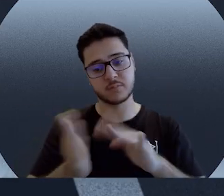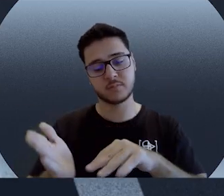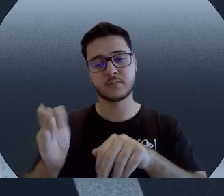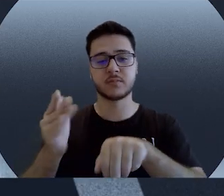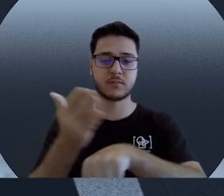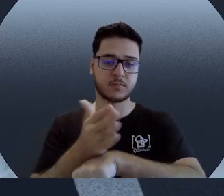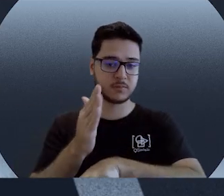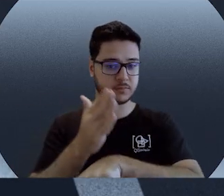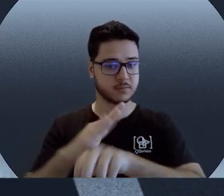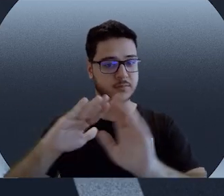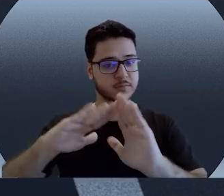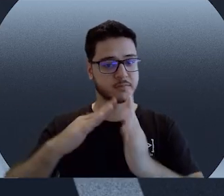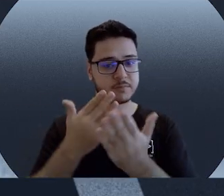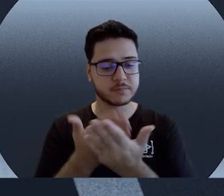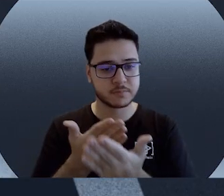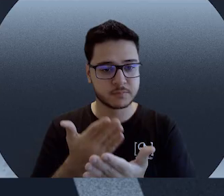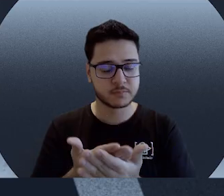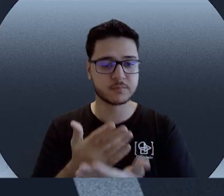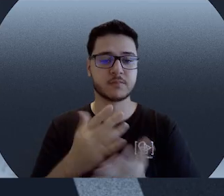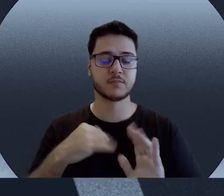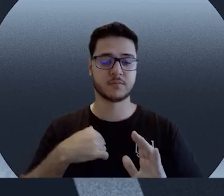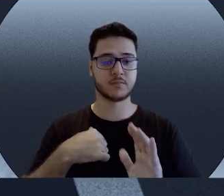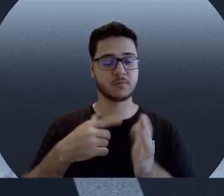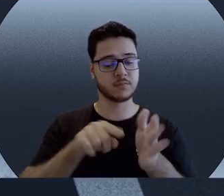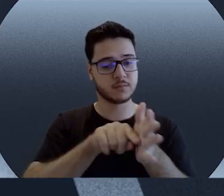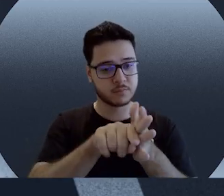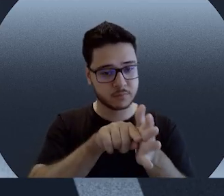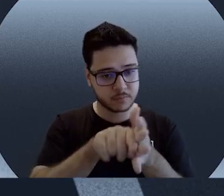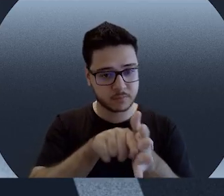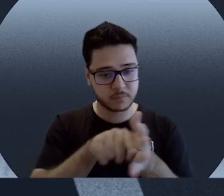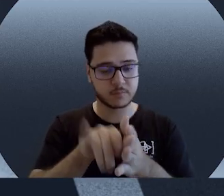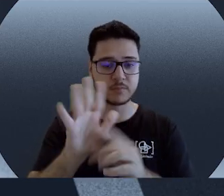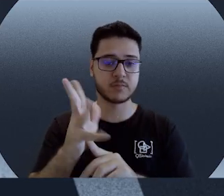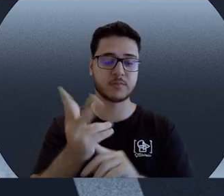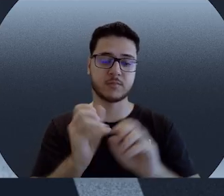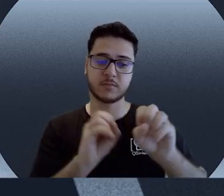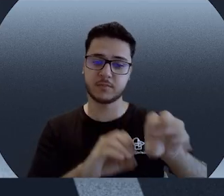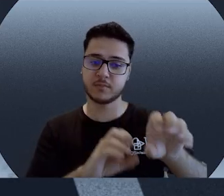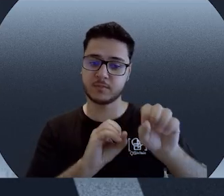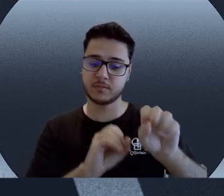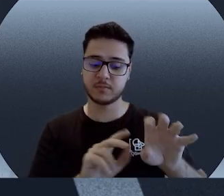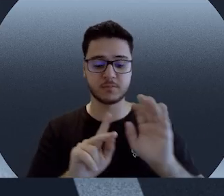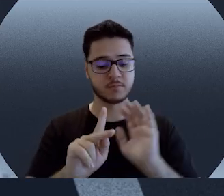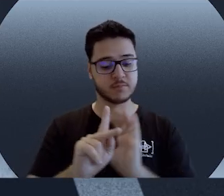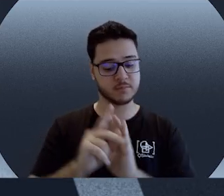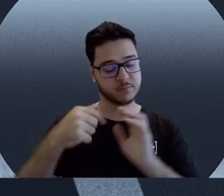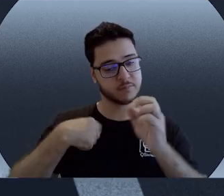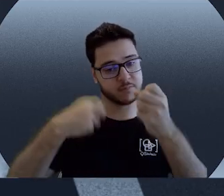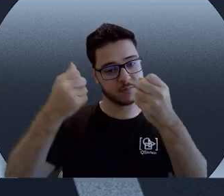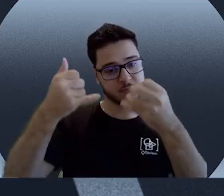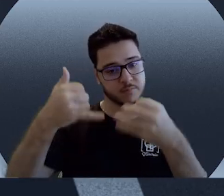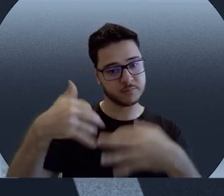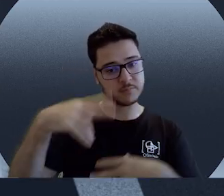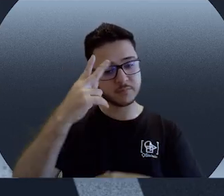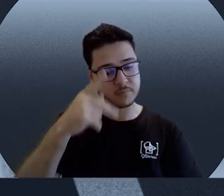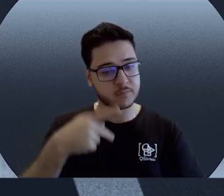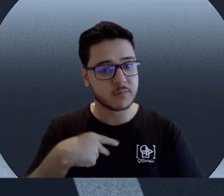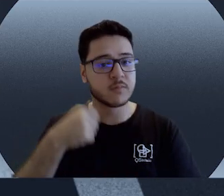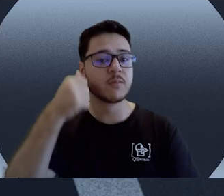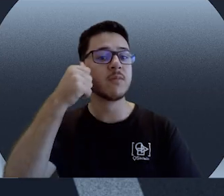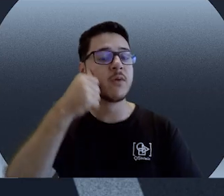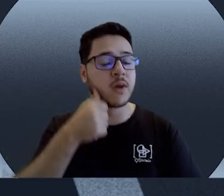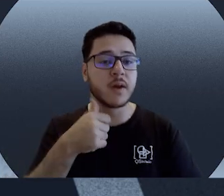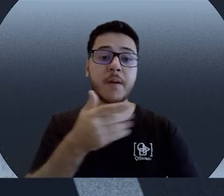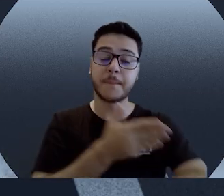Daniela Brandão, sou historiadora e pesquisadora, arte educadora também, e vou fazer minha audiodescrição. Sou uma mulher branca,